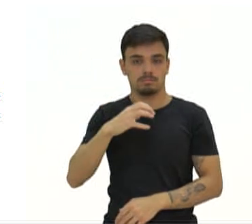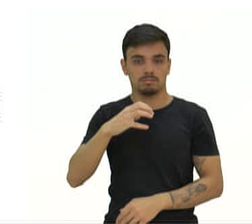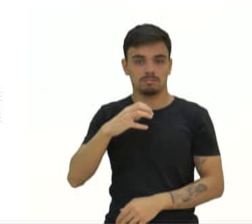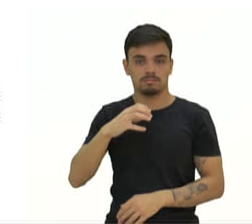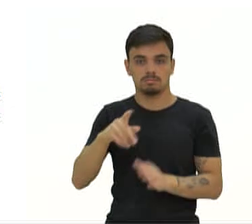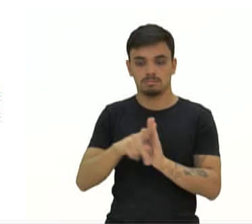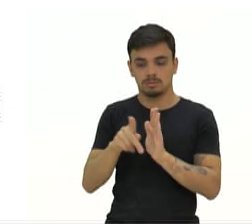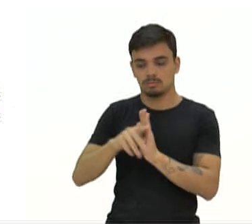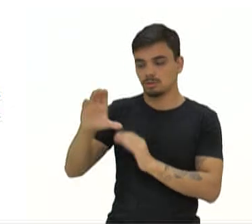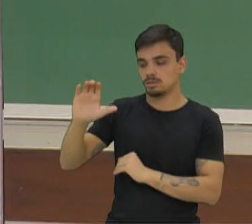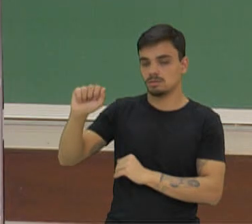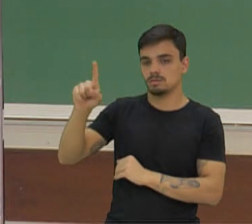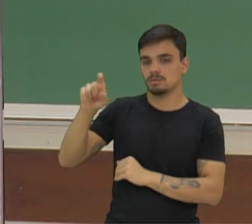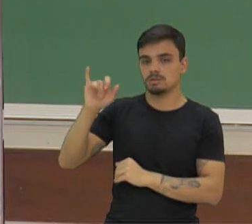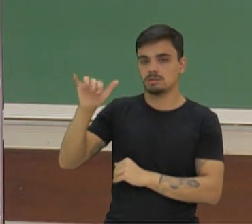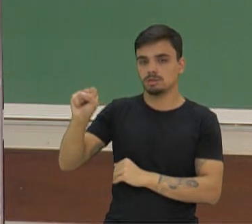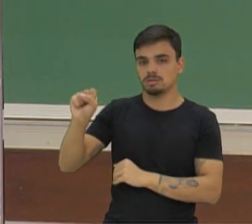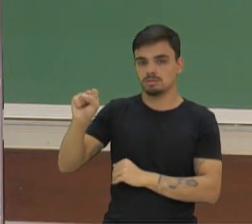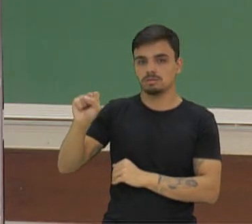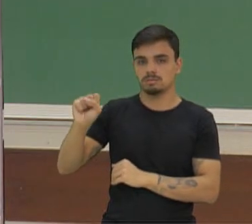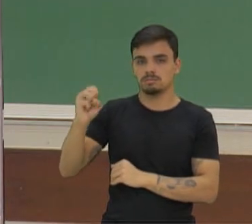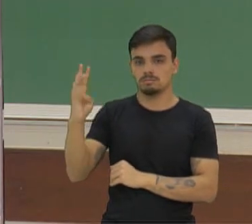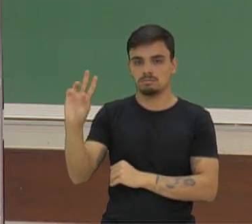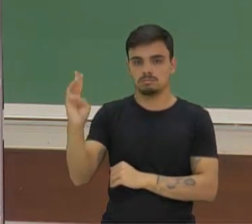estátua do líder Negro Cosme.